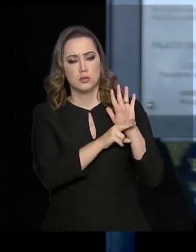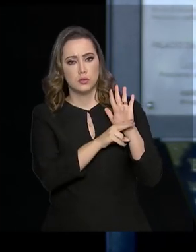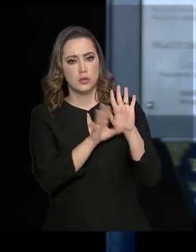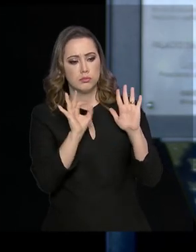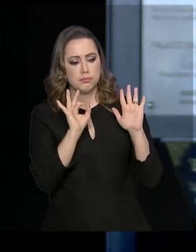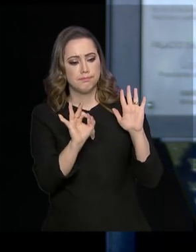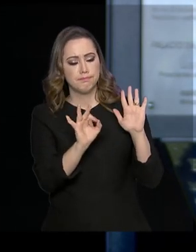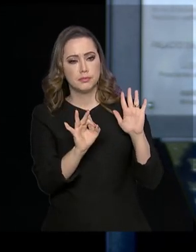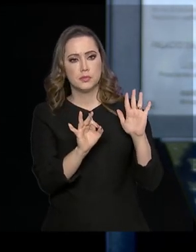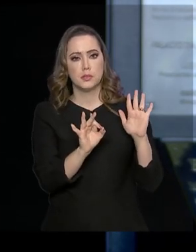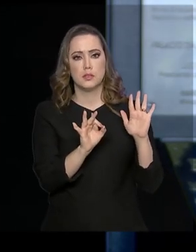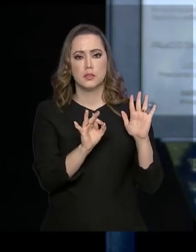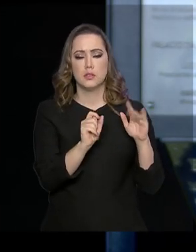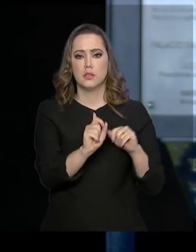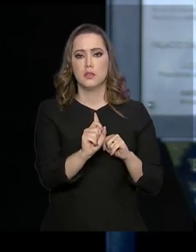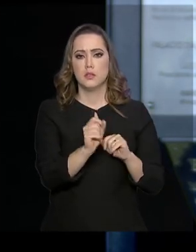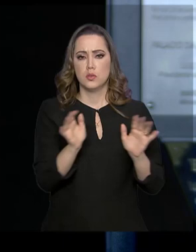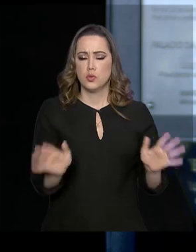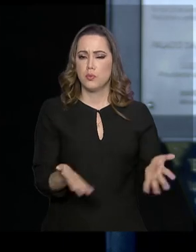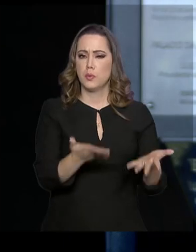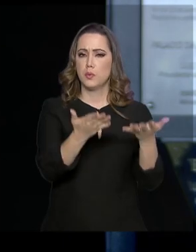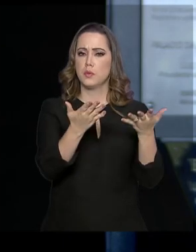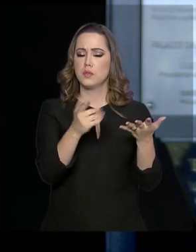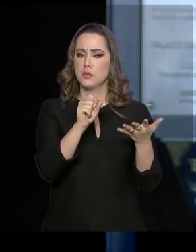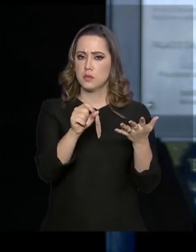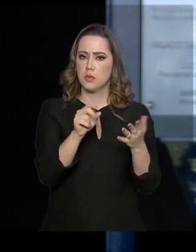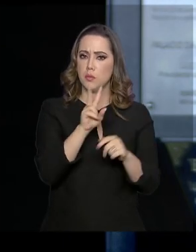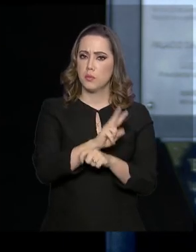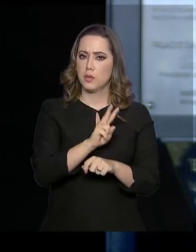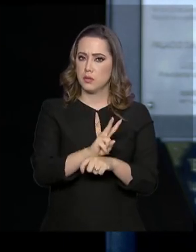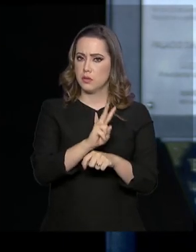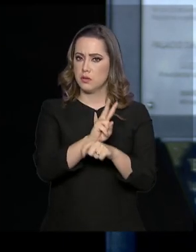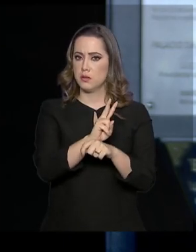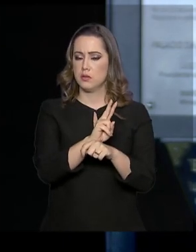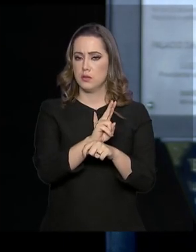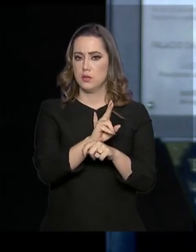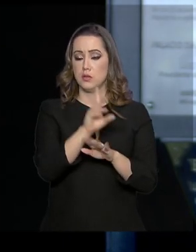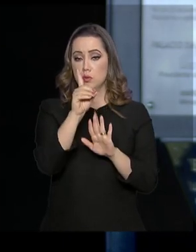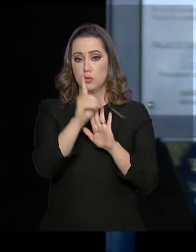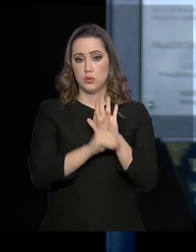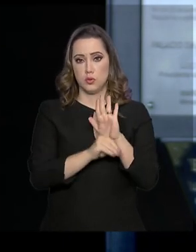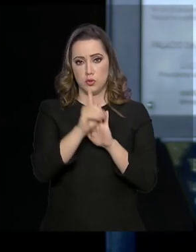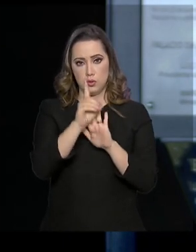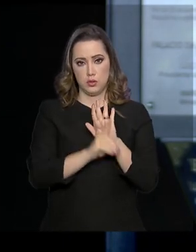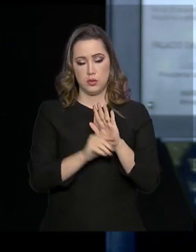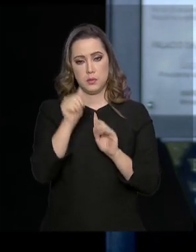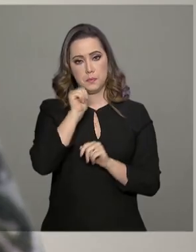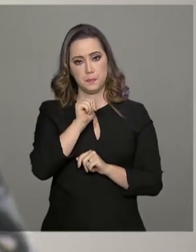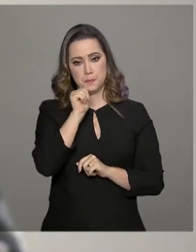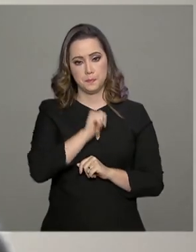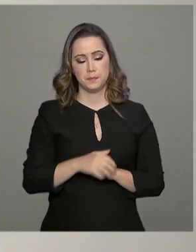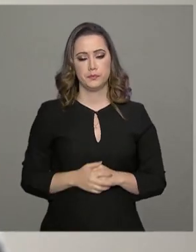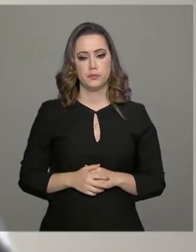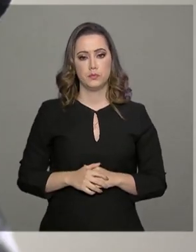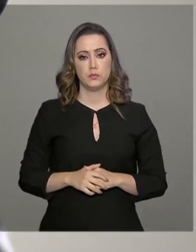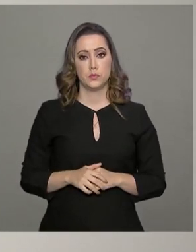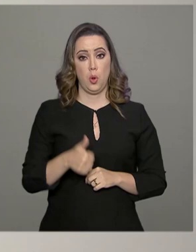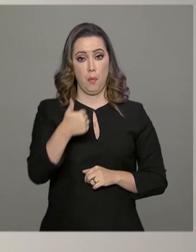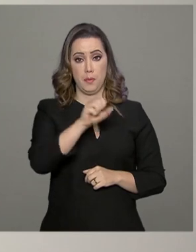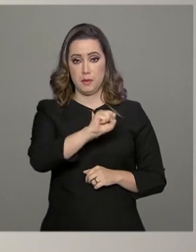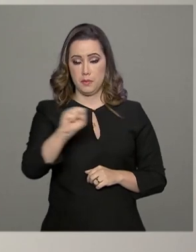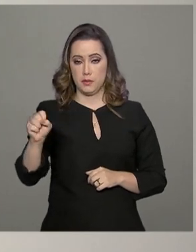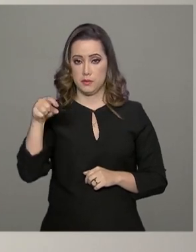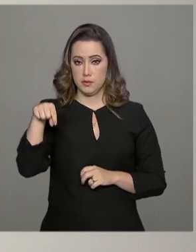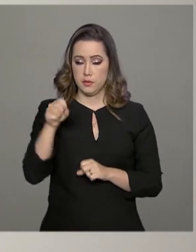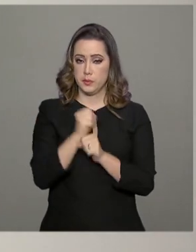robusto de promoção e proteção dos direitos das mulheres. No primeiro semestre deste